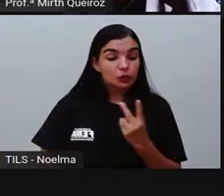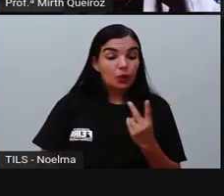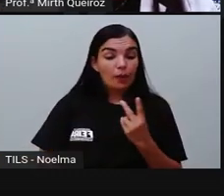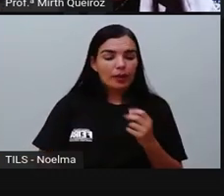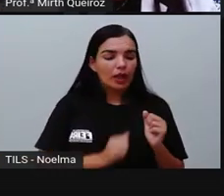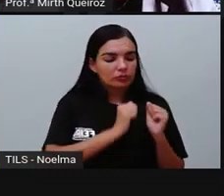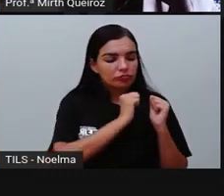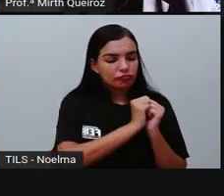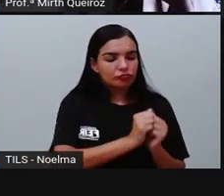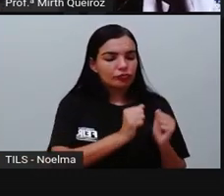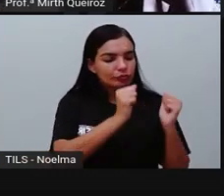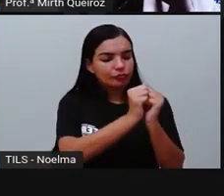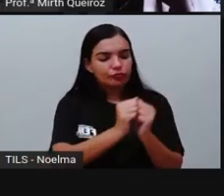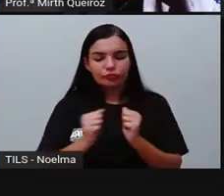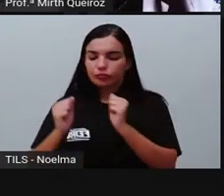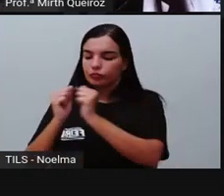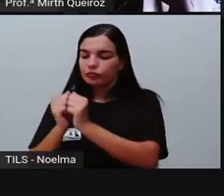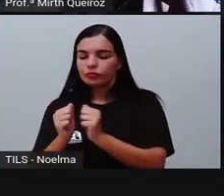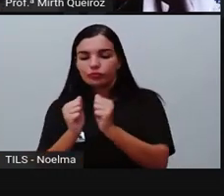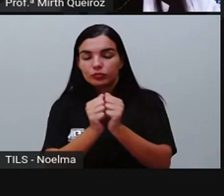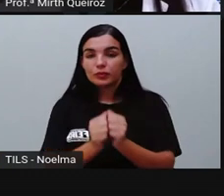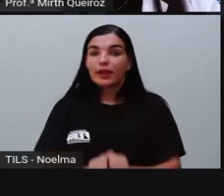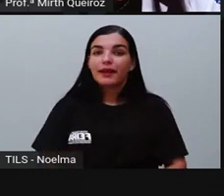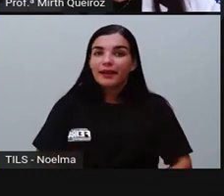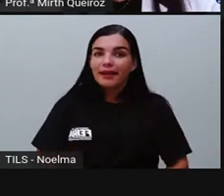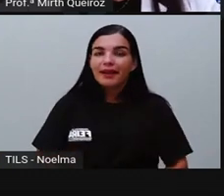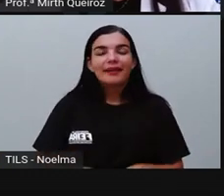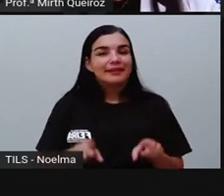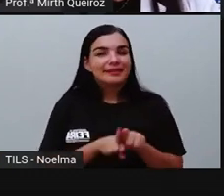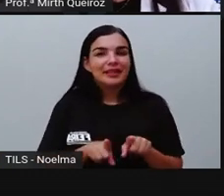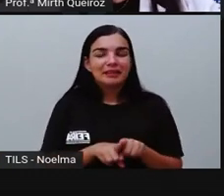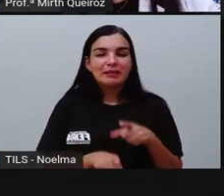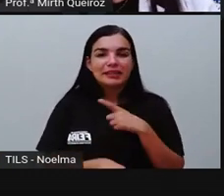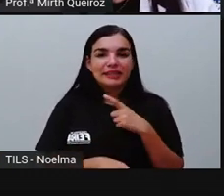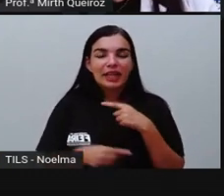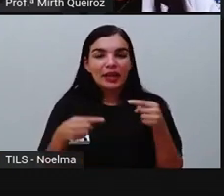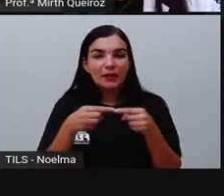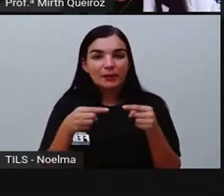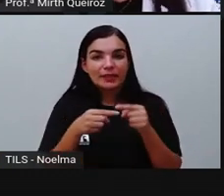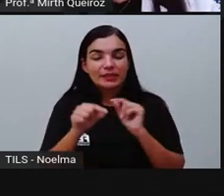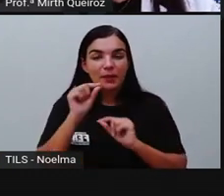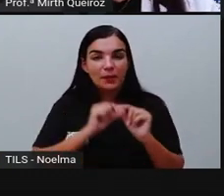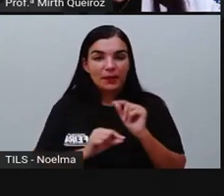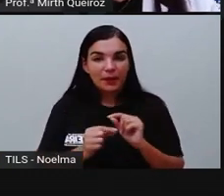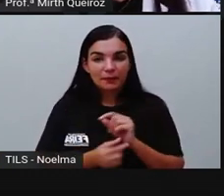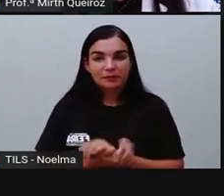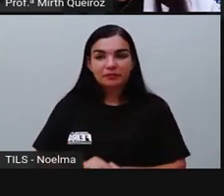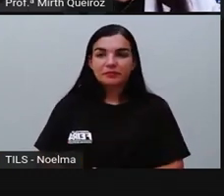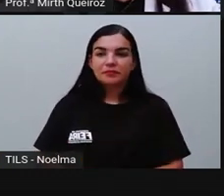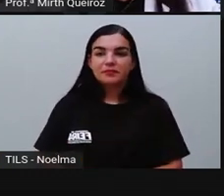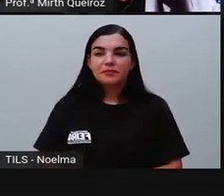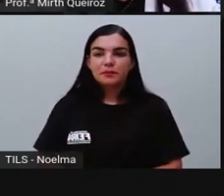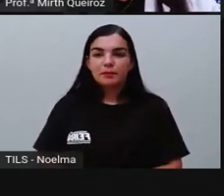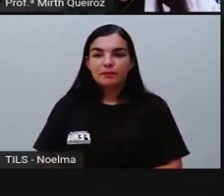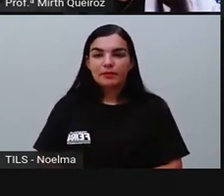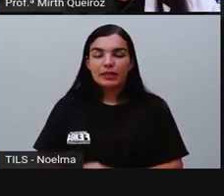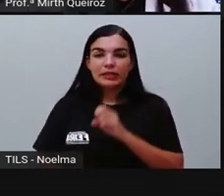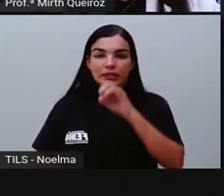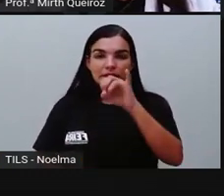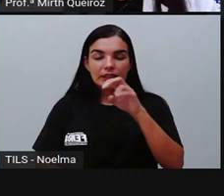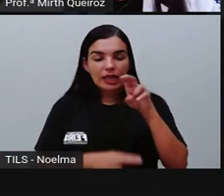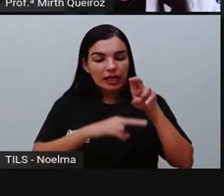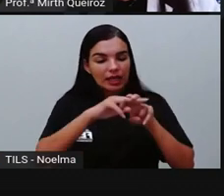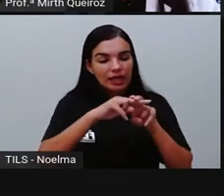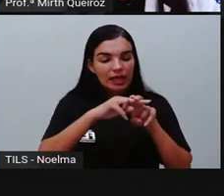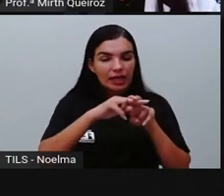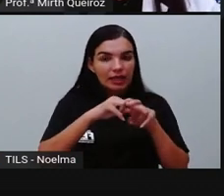iam sentando ali. E há também essas combinações que a gente pode fazer com isso, né? Colocando essas crianças na